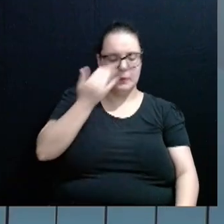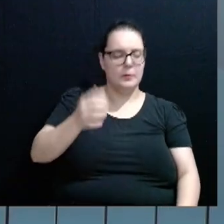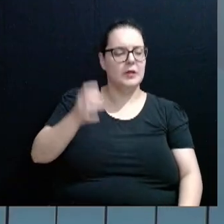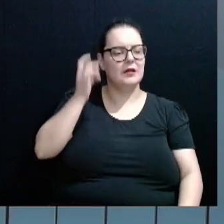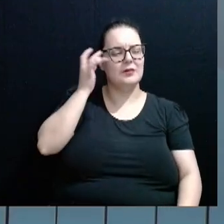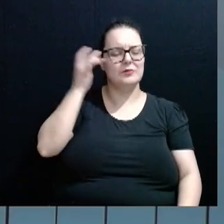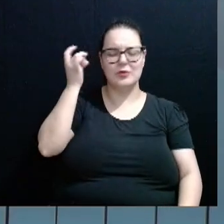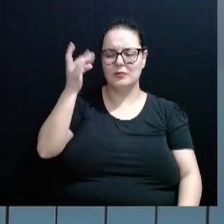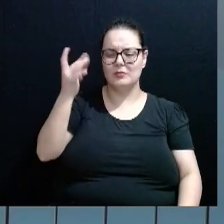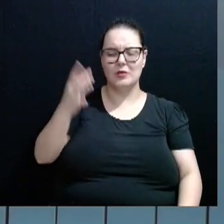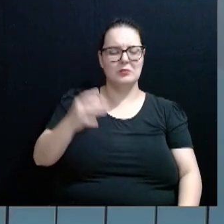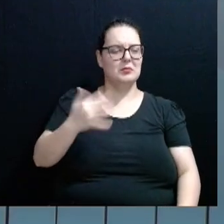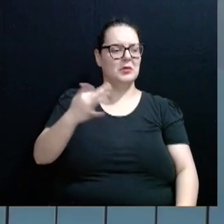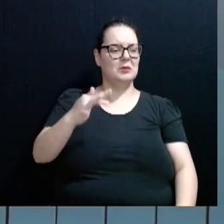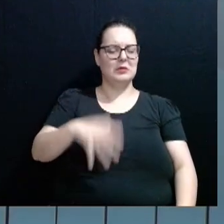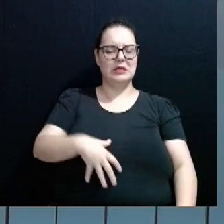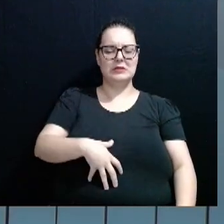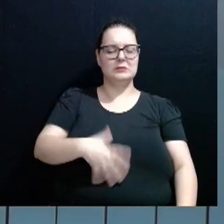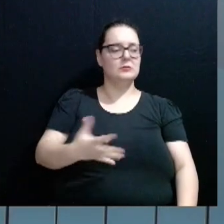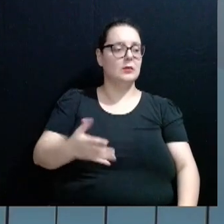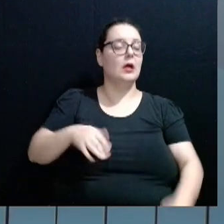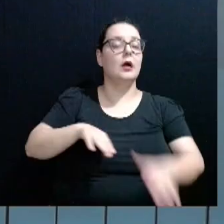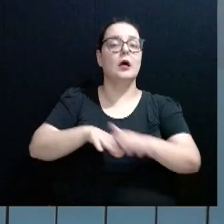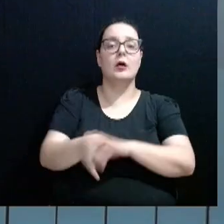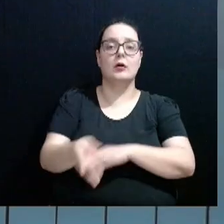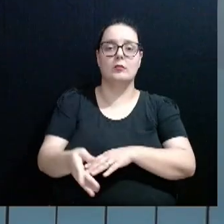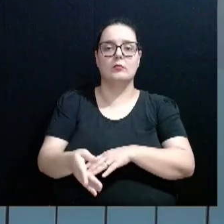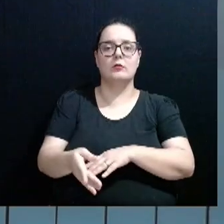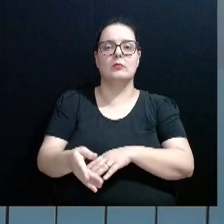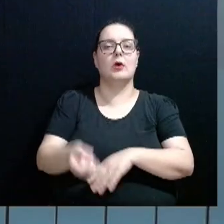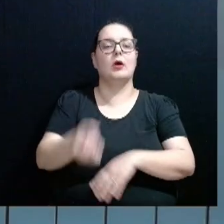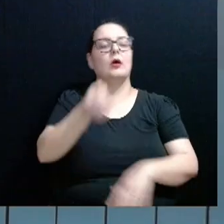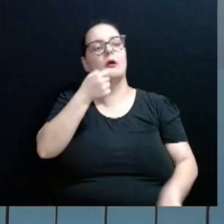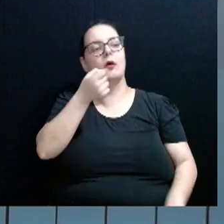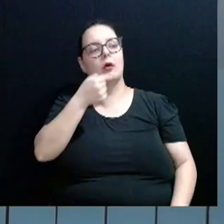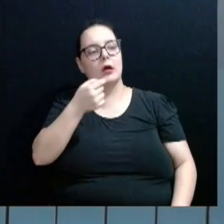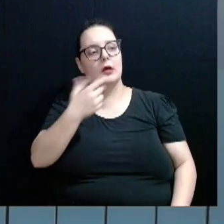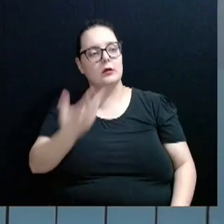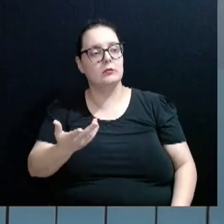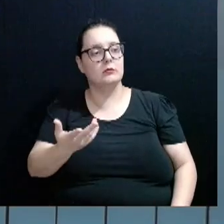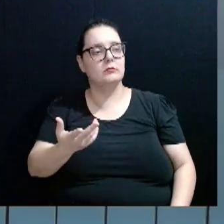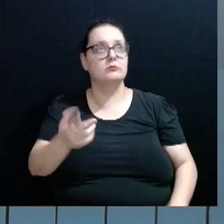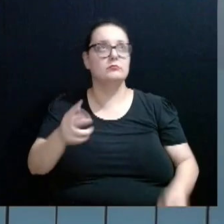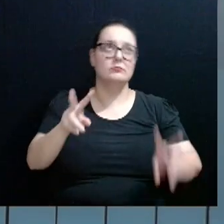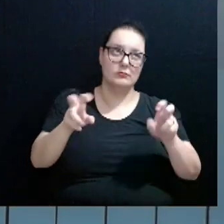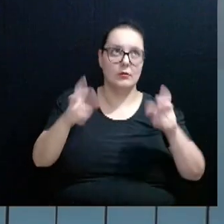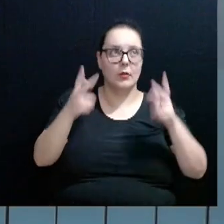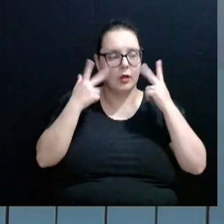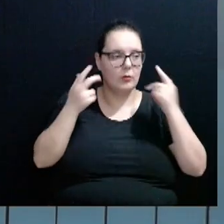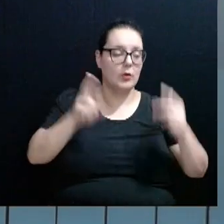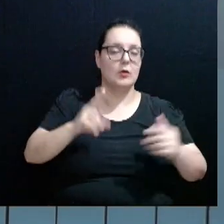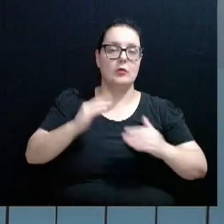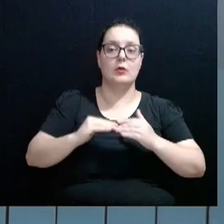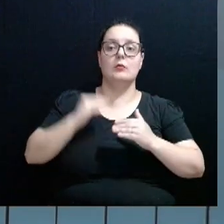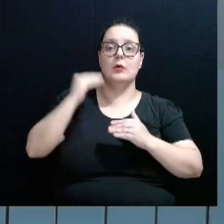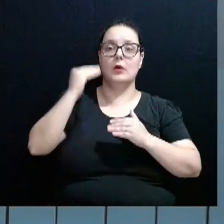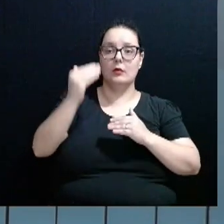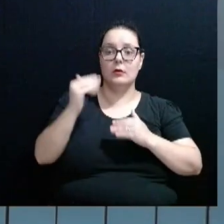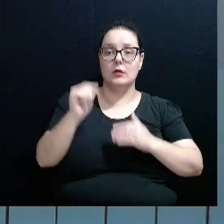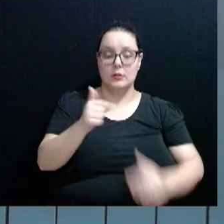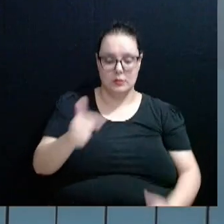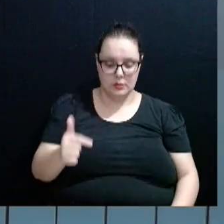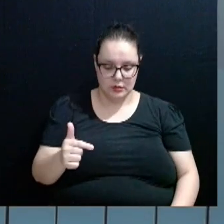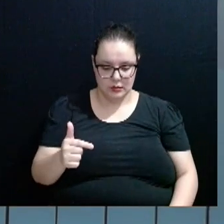Muitas pessoas acabam acostumando com aquele medicamento e faz esse uso excessivo, sem uma prescrição. E